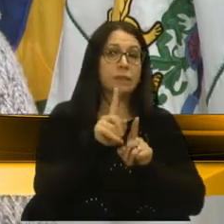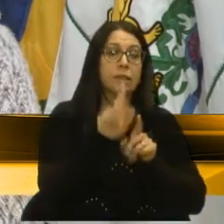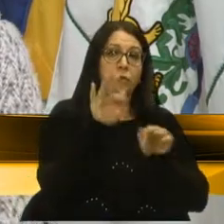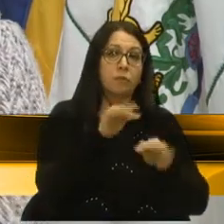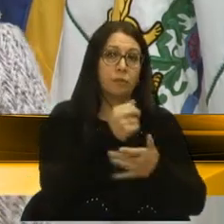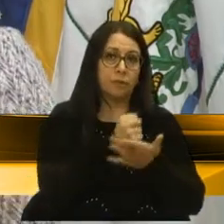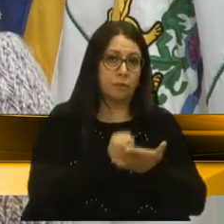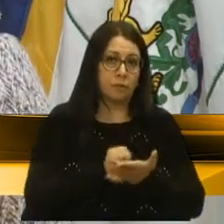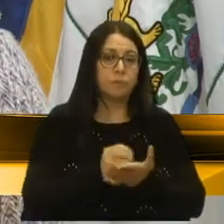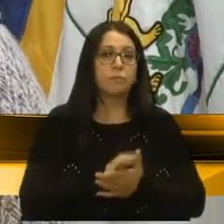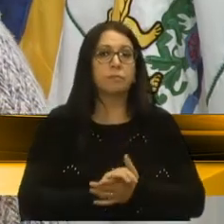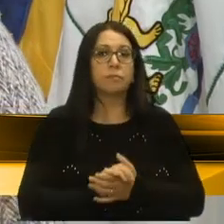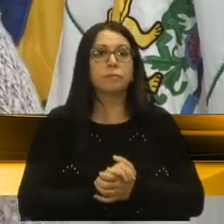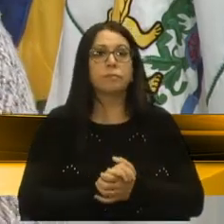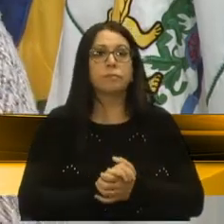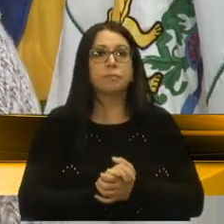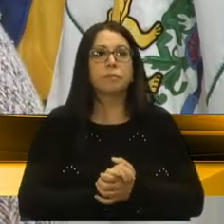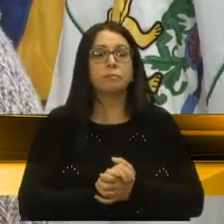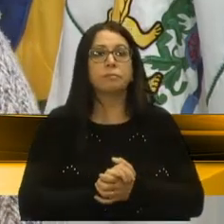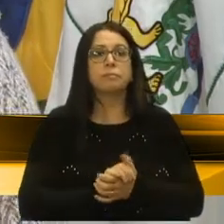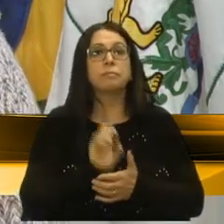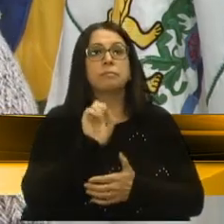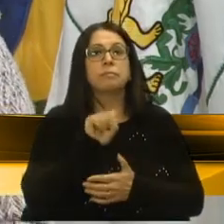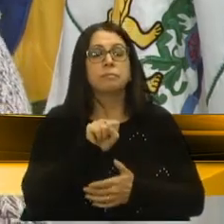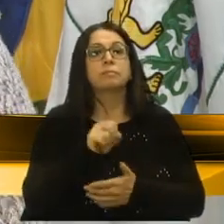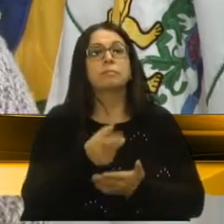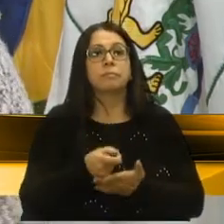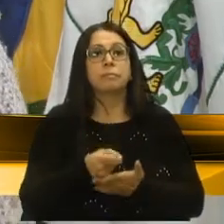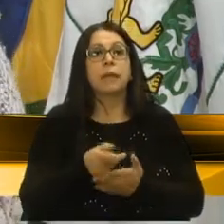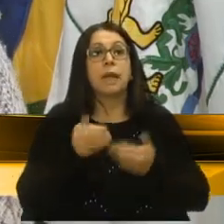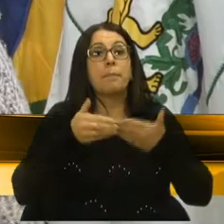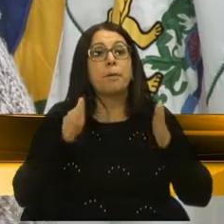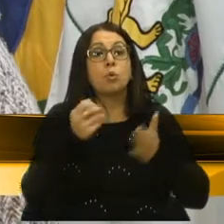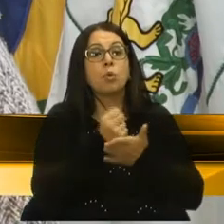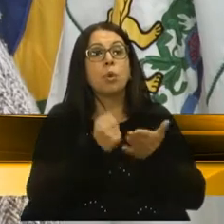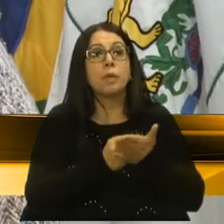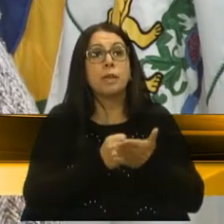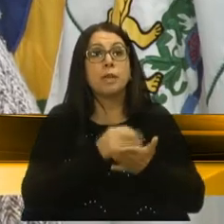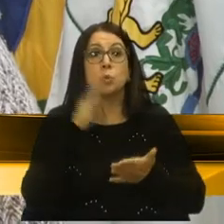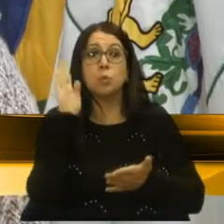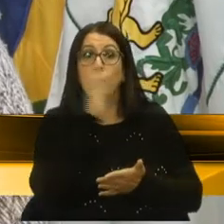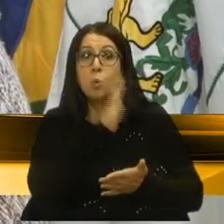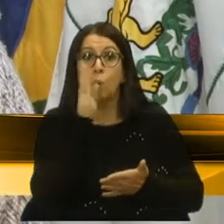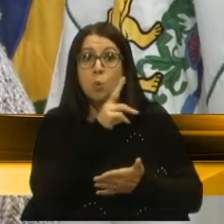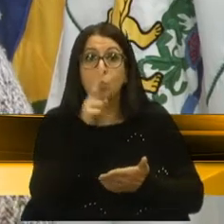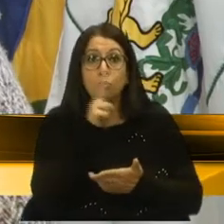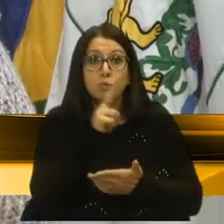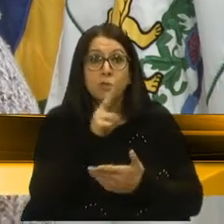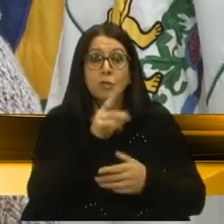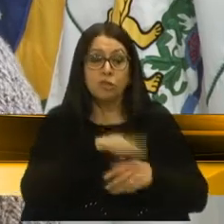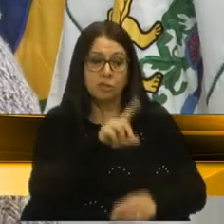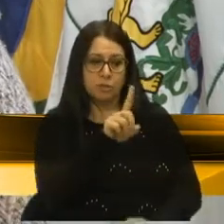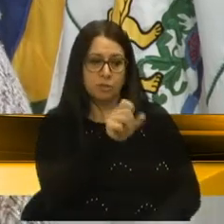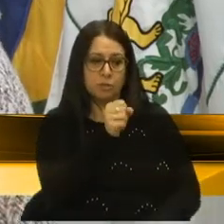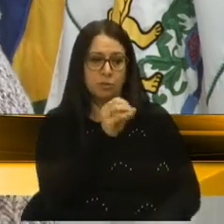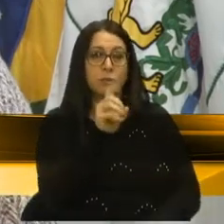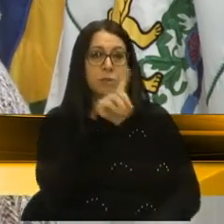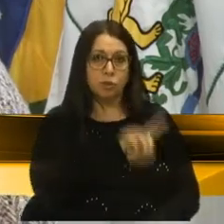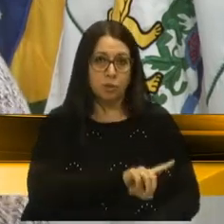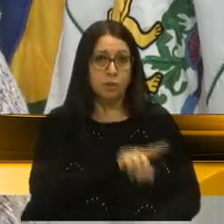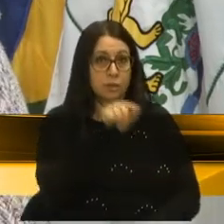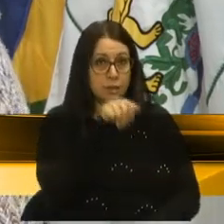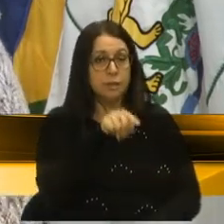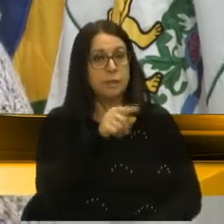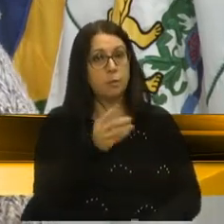terminar esse contrato e, sim, abrir um contrato emergencial de 180 dias, que é o que é